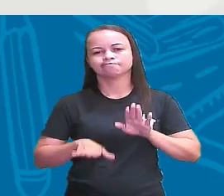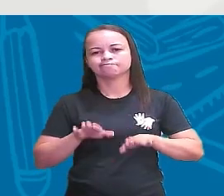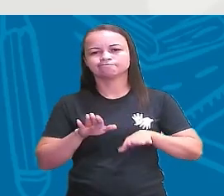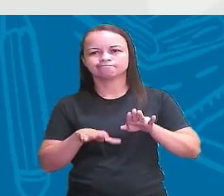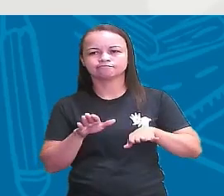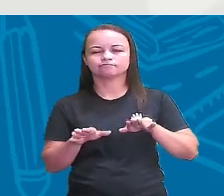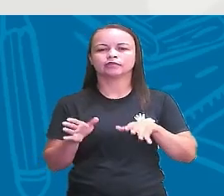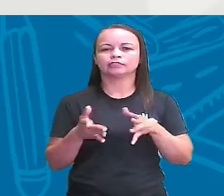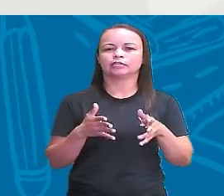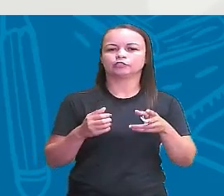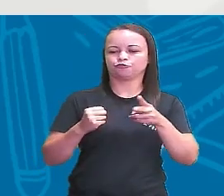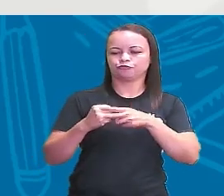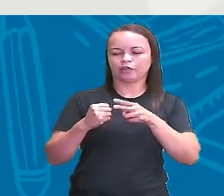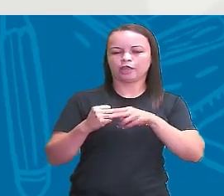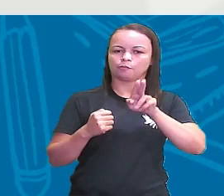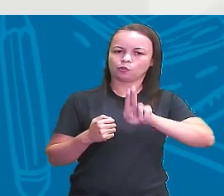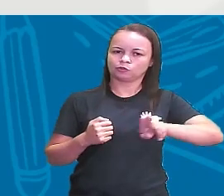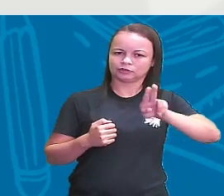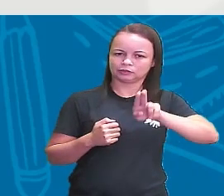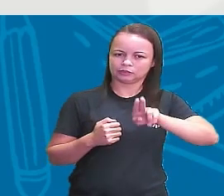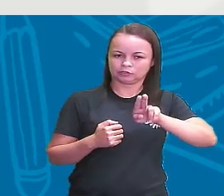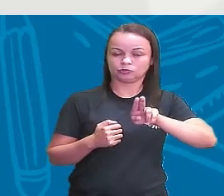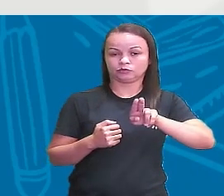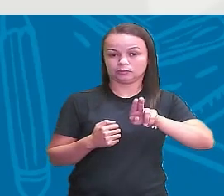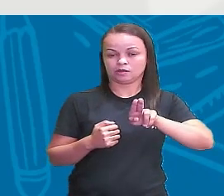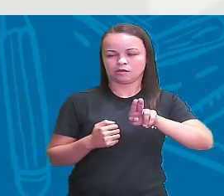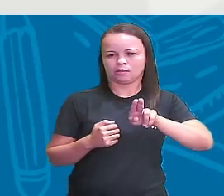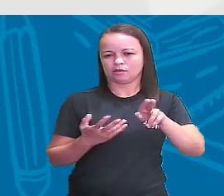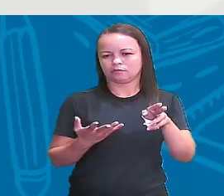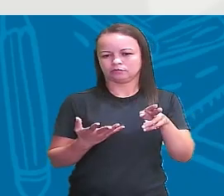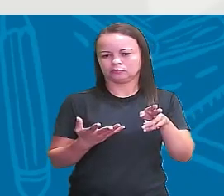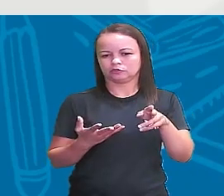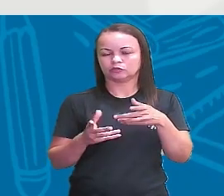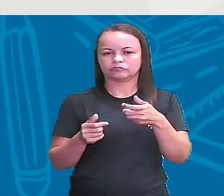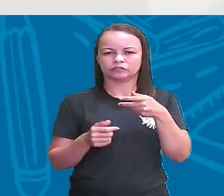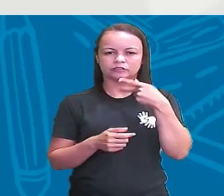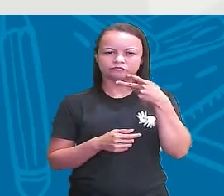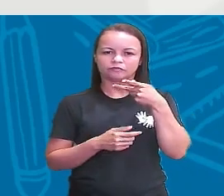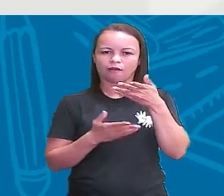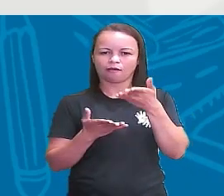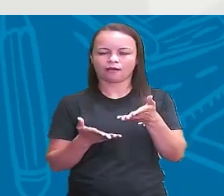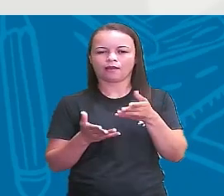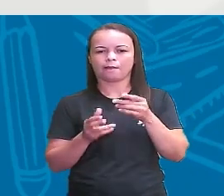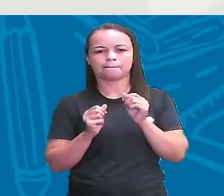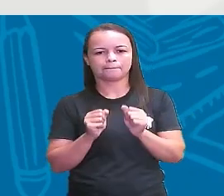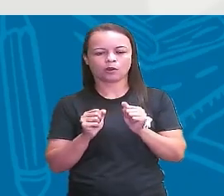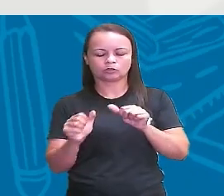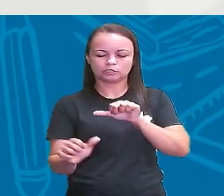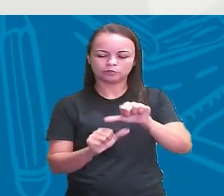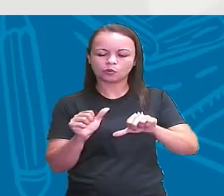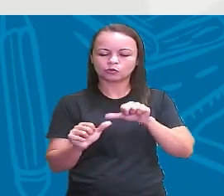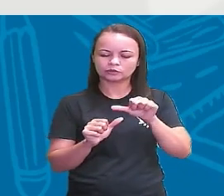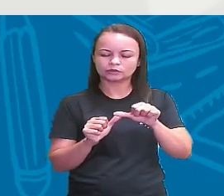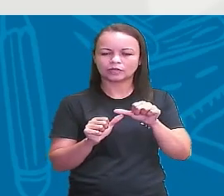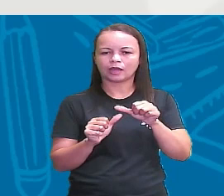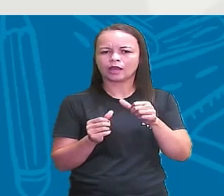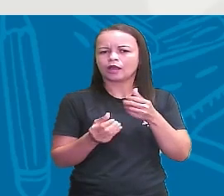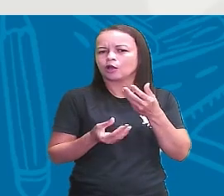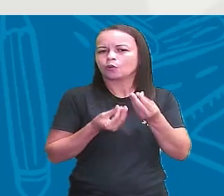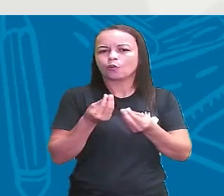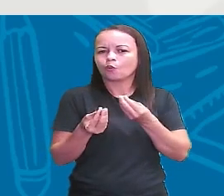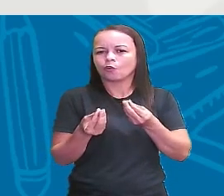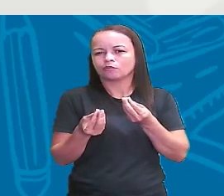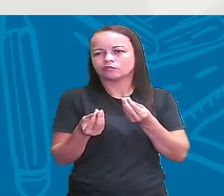do verbo que você está utilizando, aquilo que você está dizendo pode mudar completamente